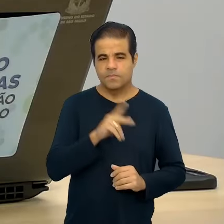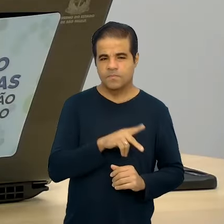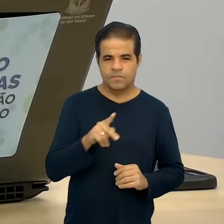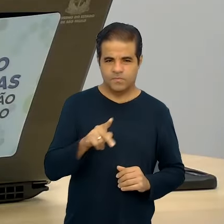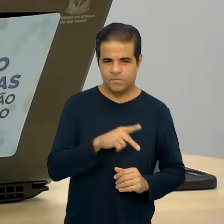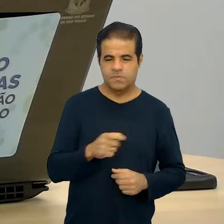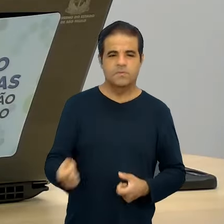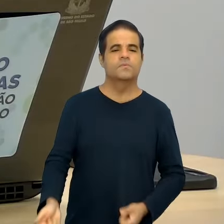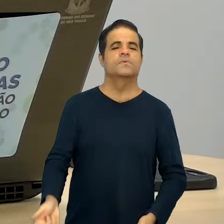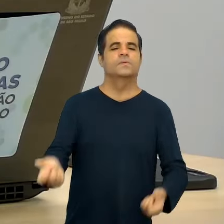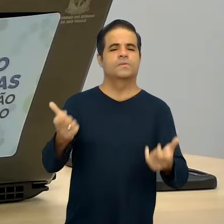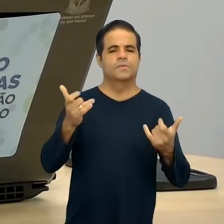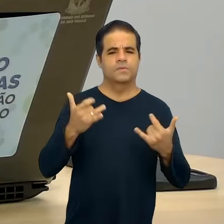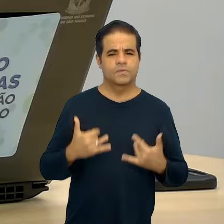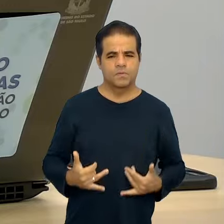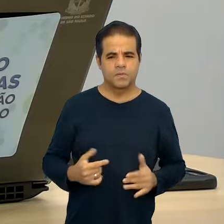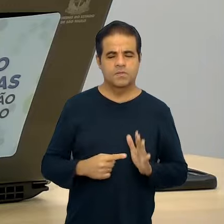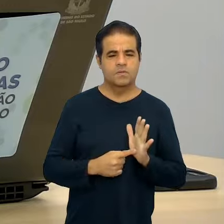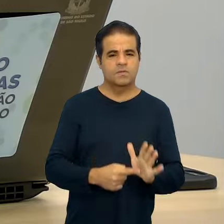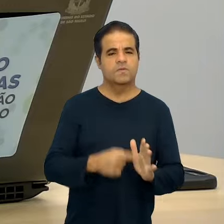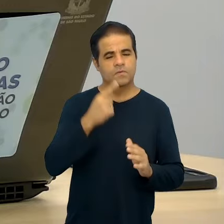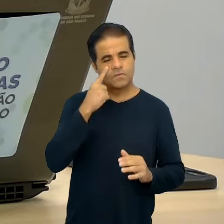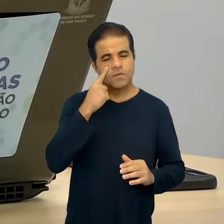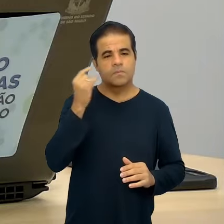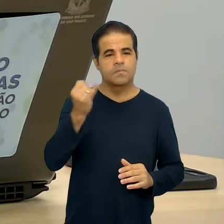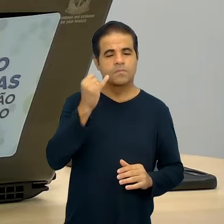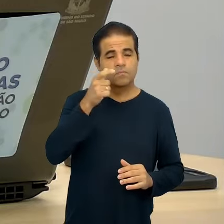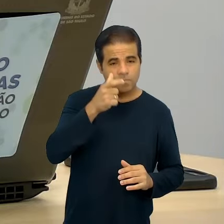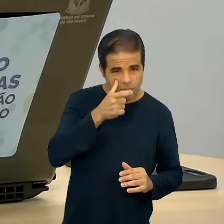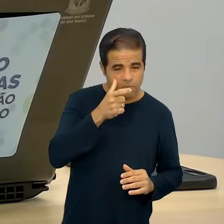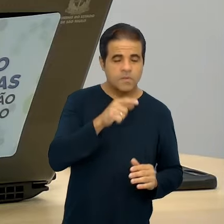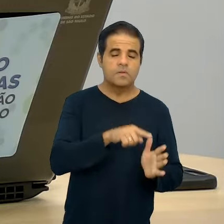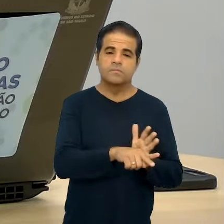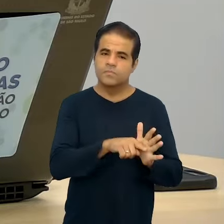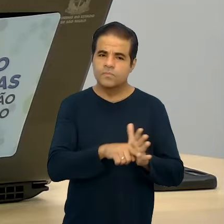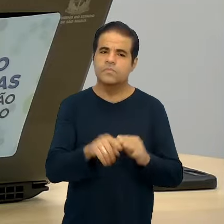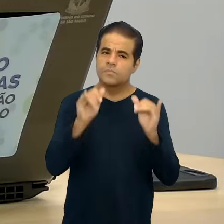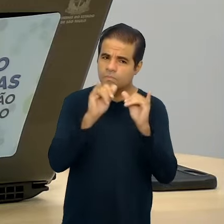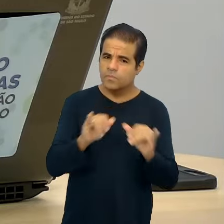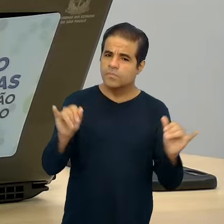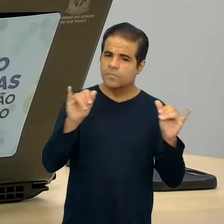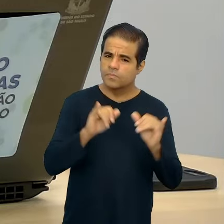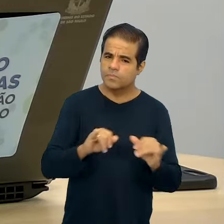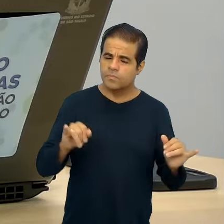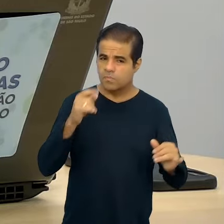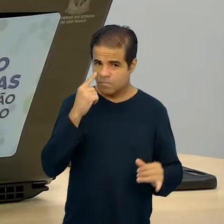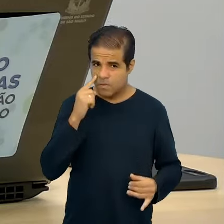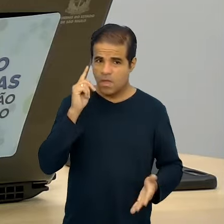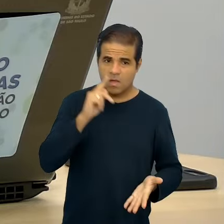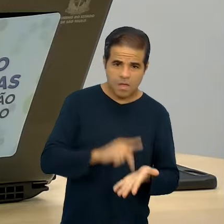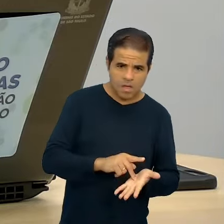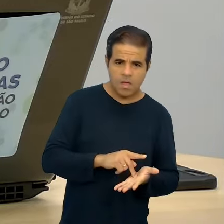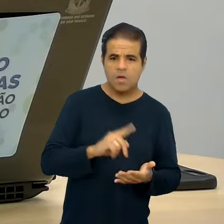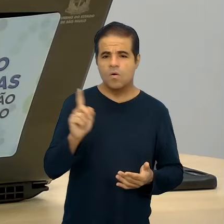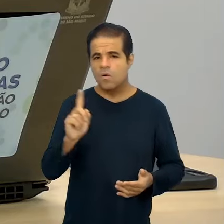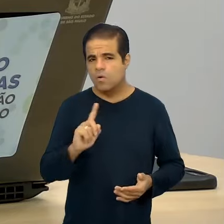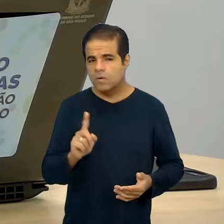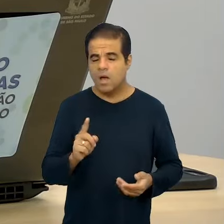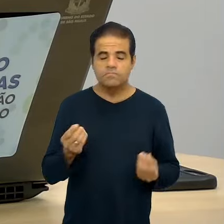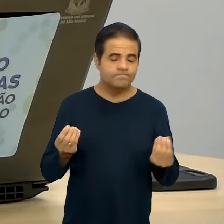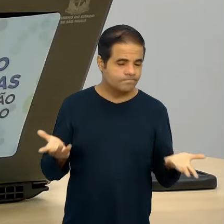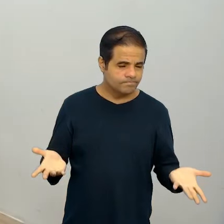Vanderlei estava mostrando aqui, né, a importância de a gente analisar, né, a notícia para ver se ela é fidedigna e tudo